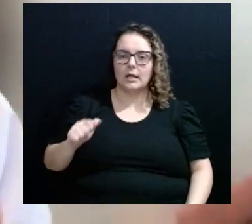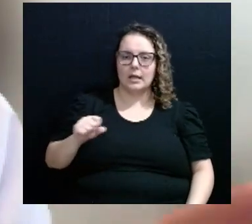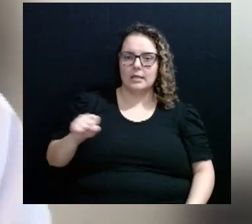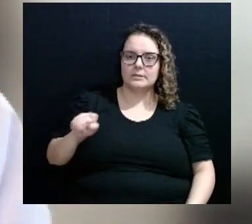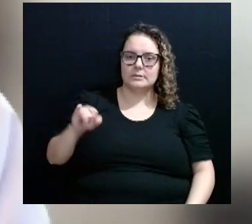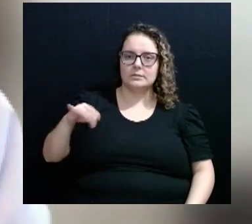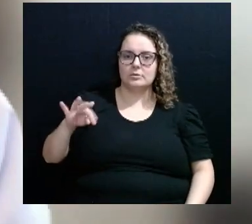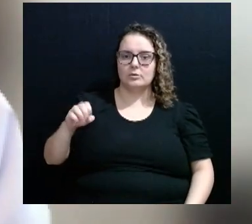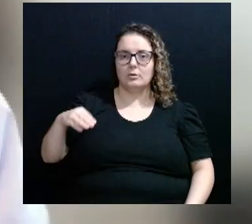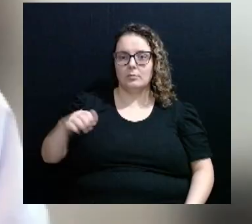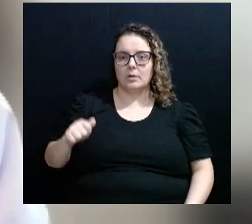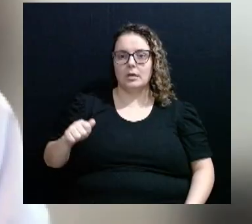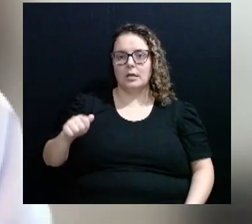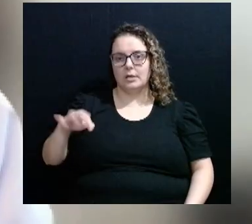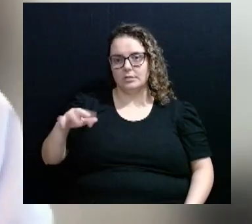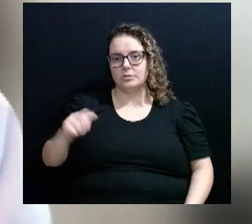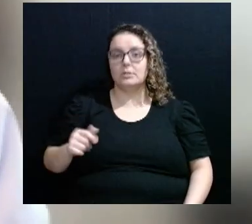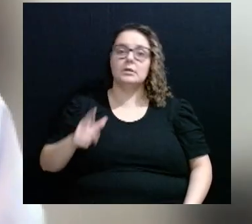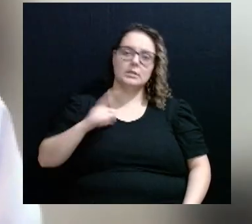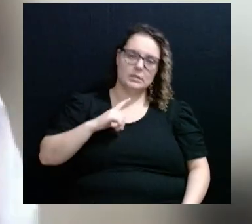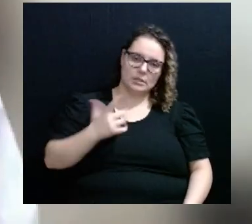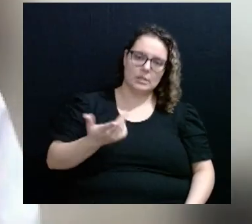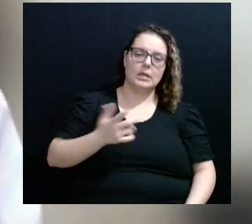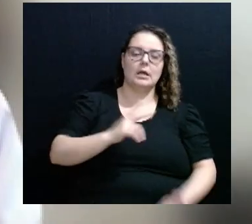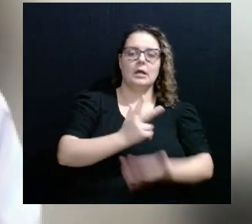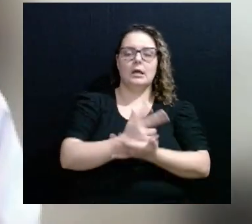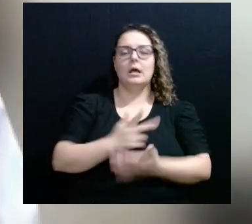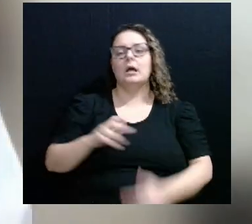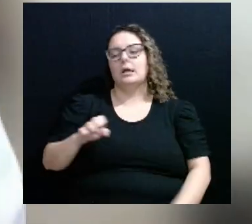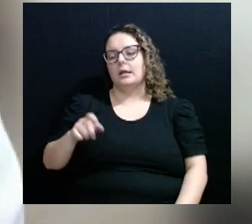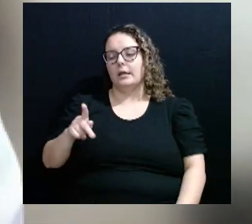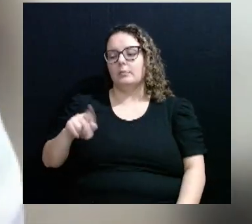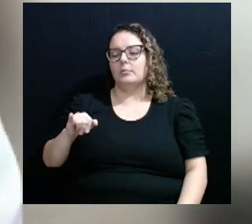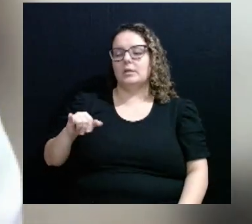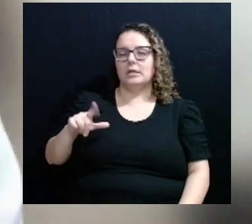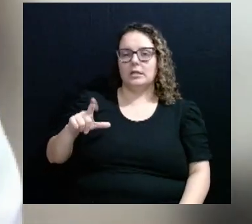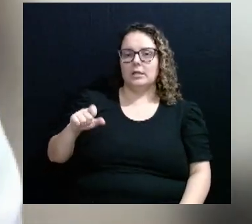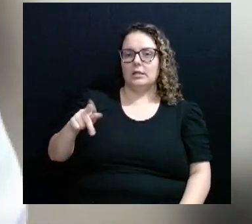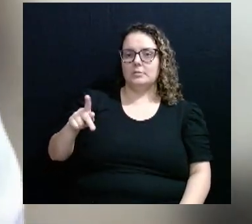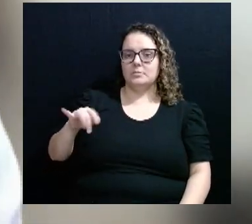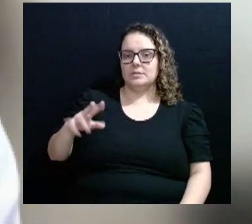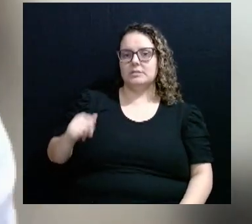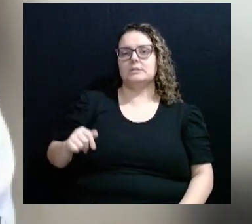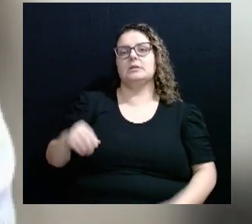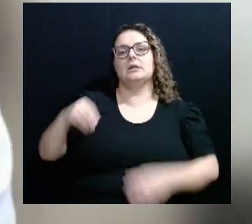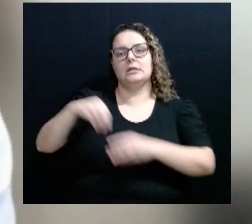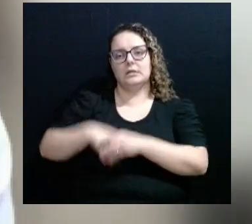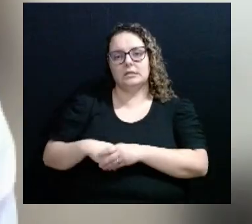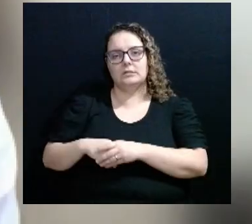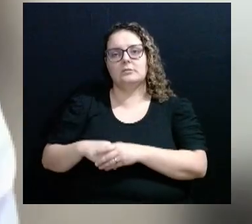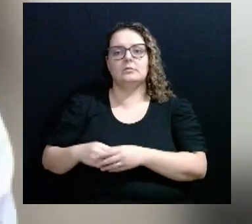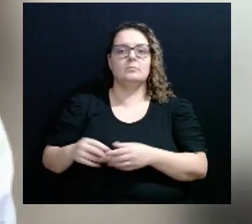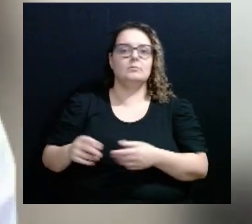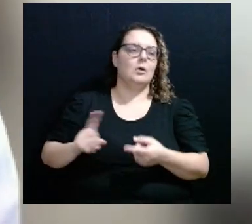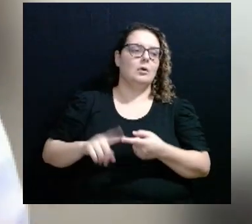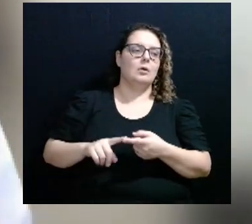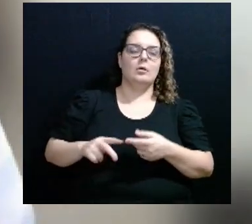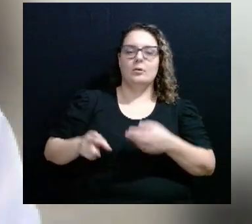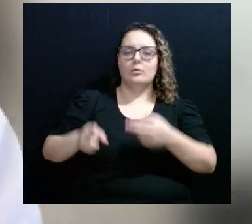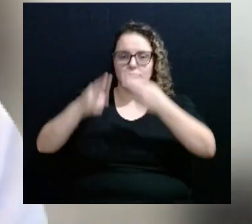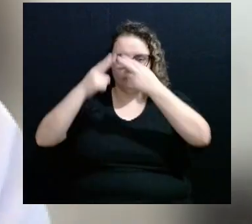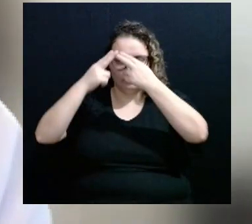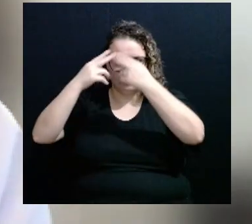fala sintomáticas. E tem as epilepsias, que daí a gente tem que investigar dentro da causa das epilepsias.